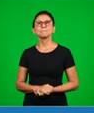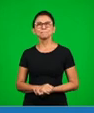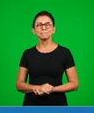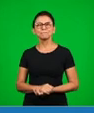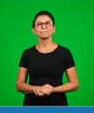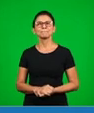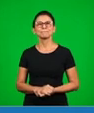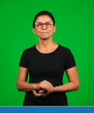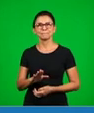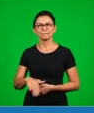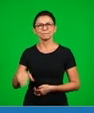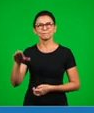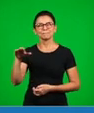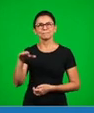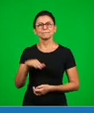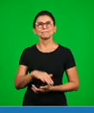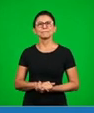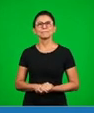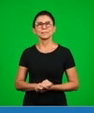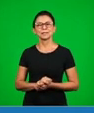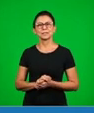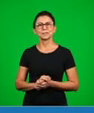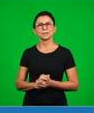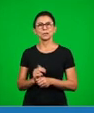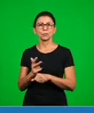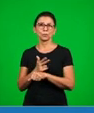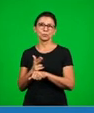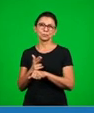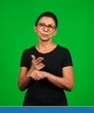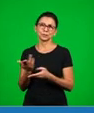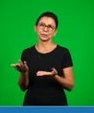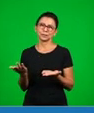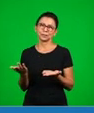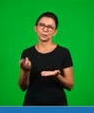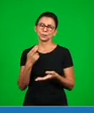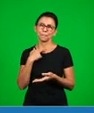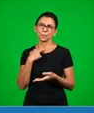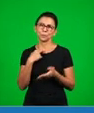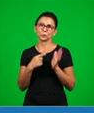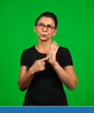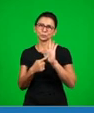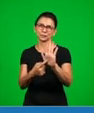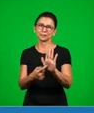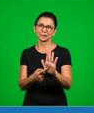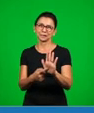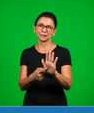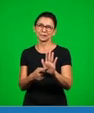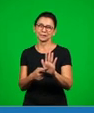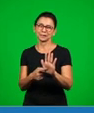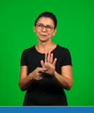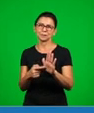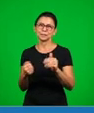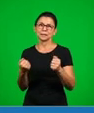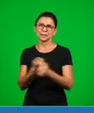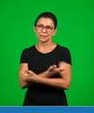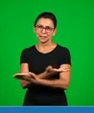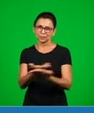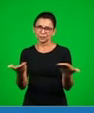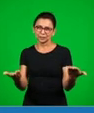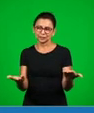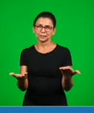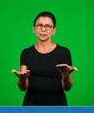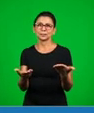saudação especial ao pastor Gideuti no vídeo. Não foi possível exibir o vídeo, mas a saudação ela foi recebida e o pastor Gideuti já assistiu o